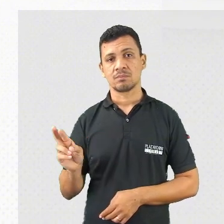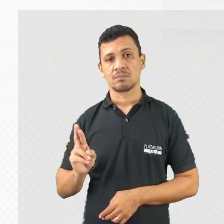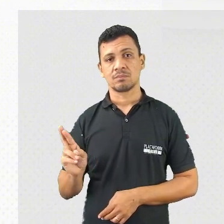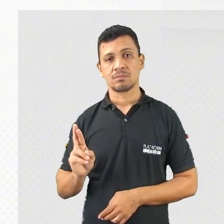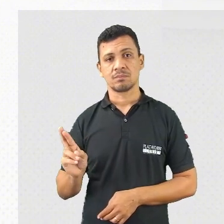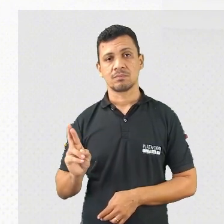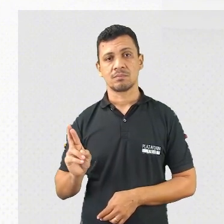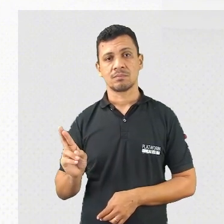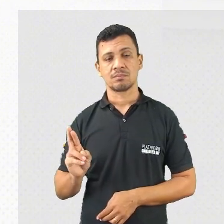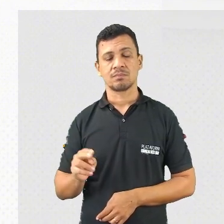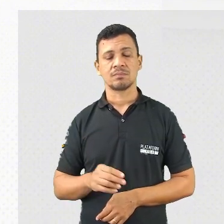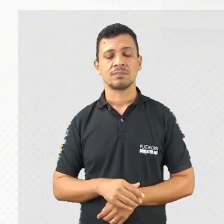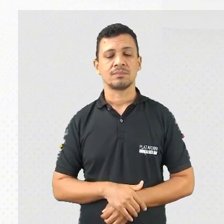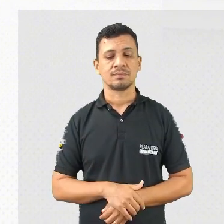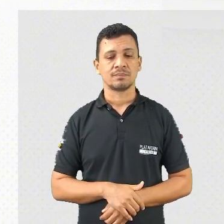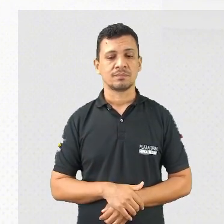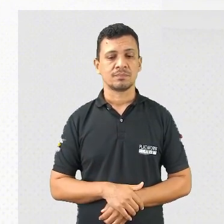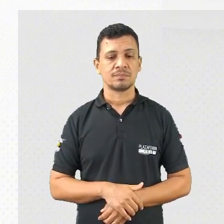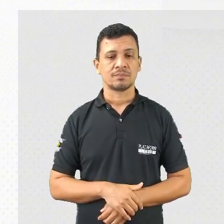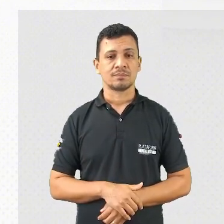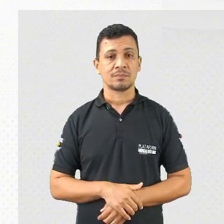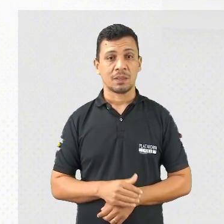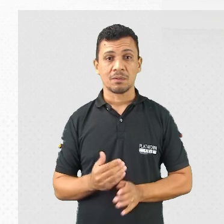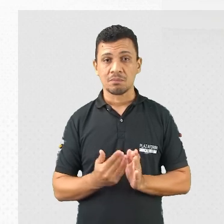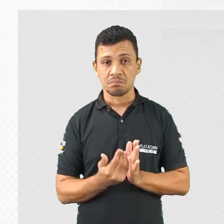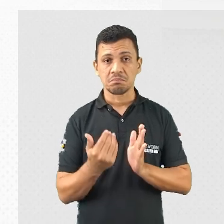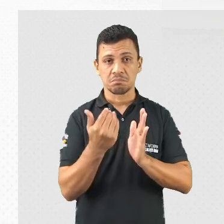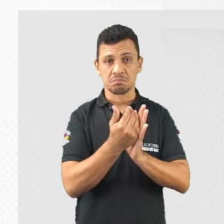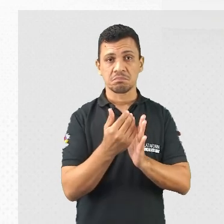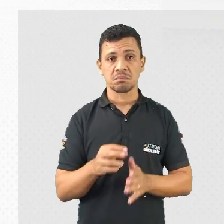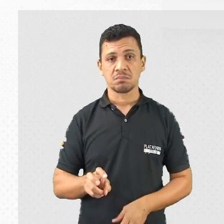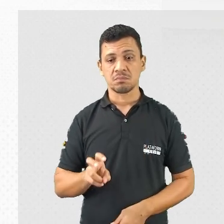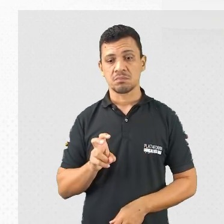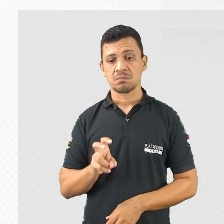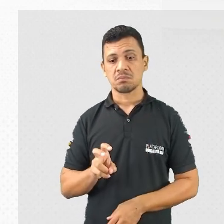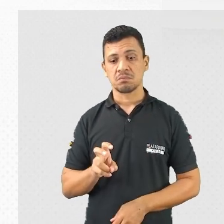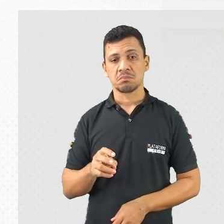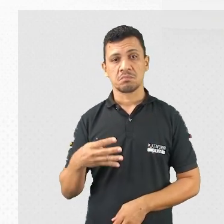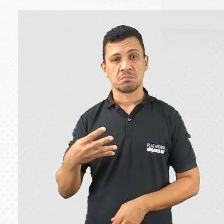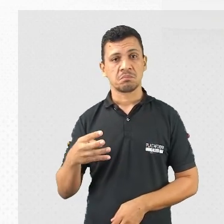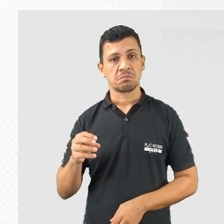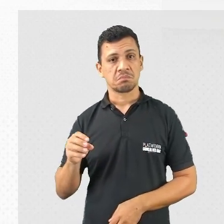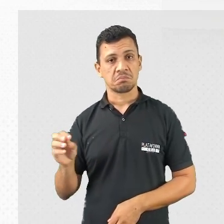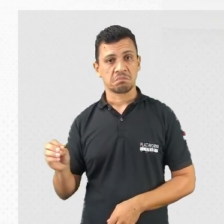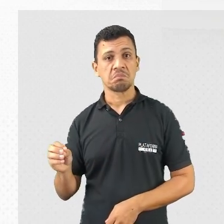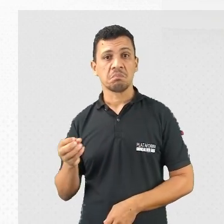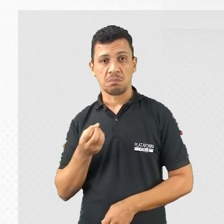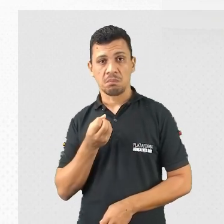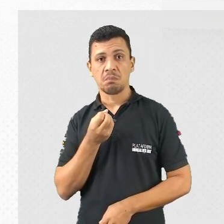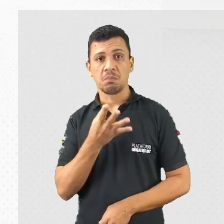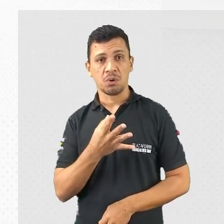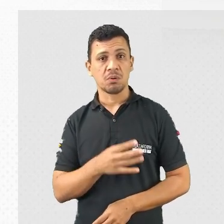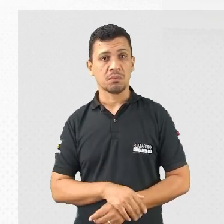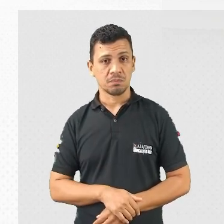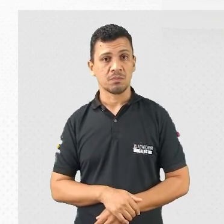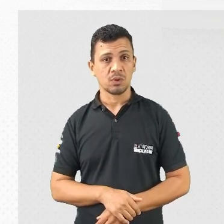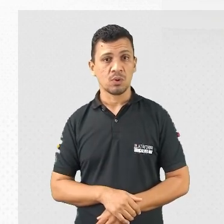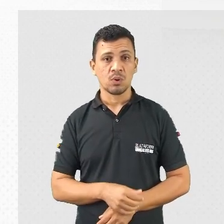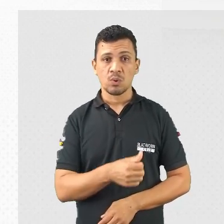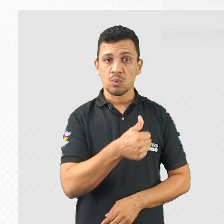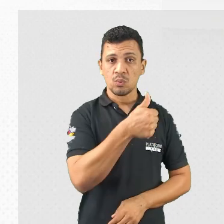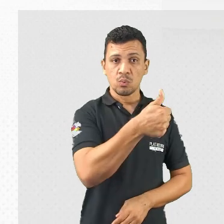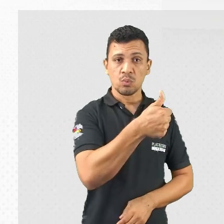R$5.400, ó. Então, rendeu esse valor. Veja que é um rendimento bom, né? 1% ao mês,